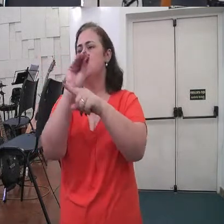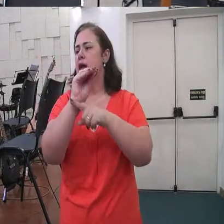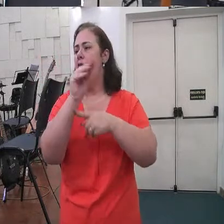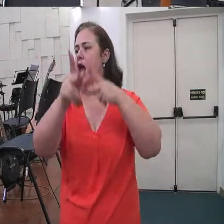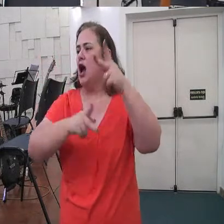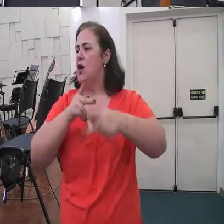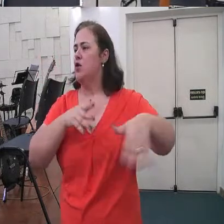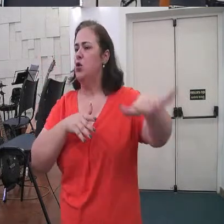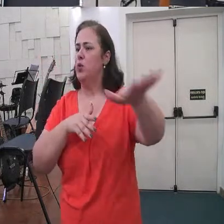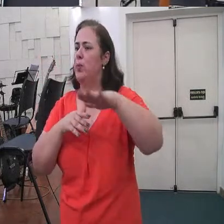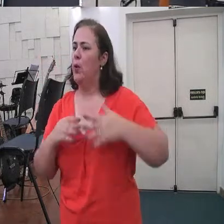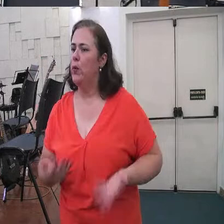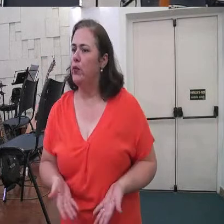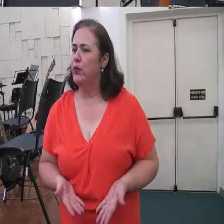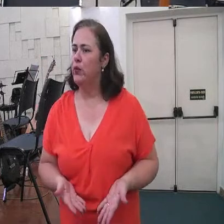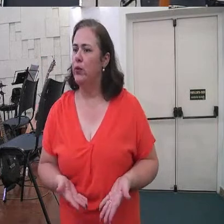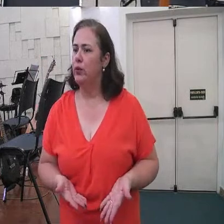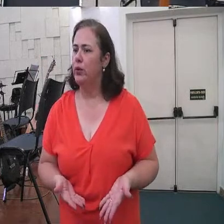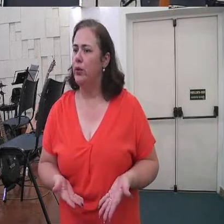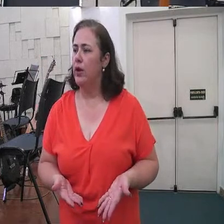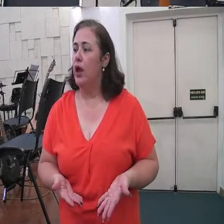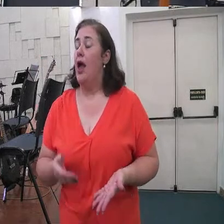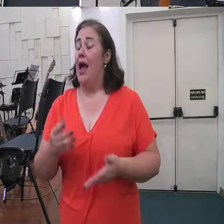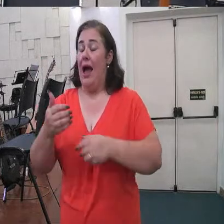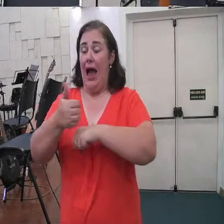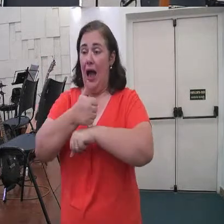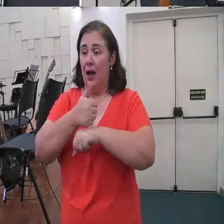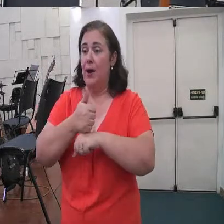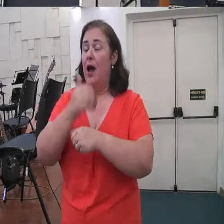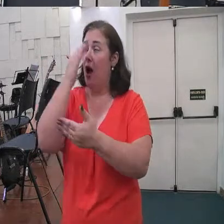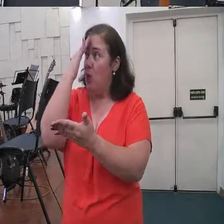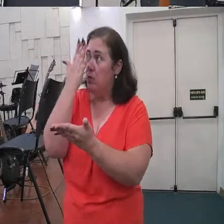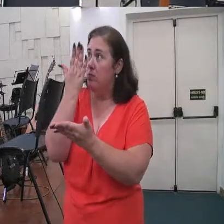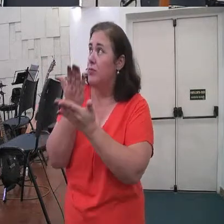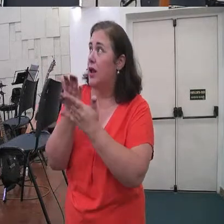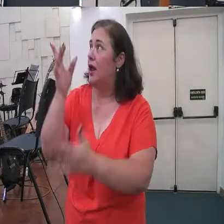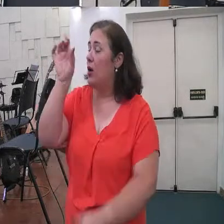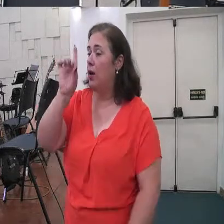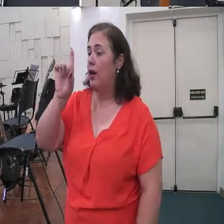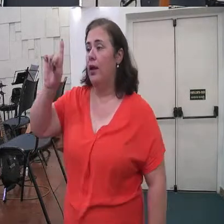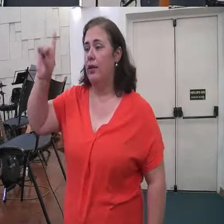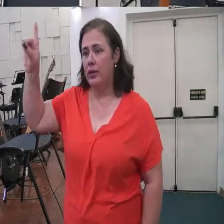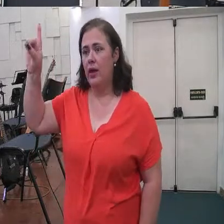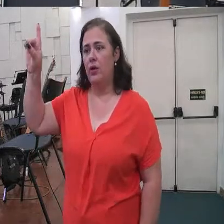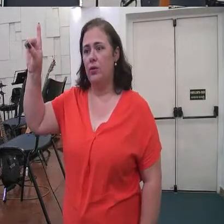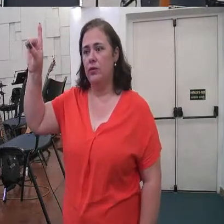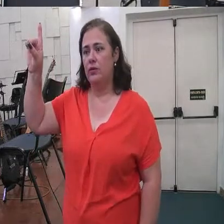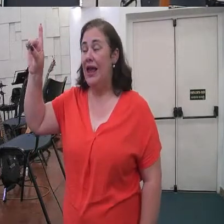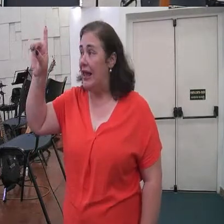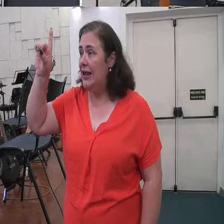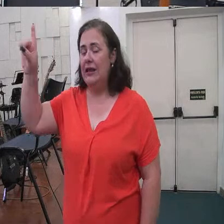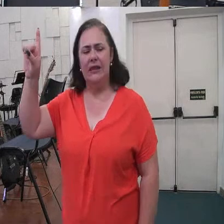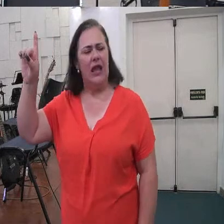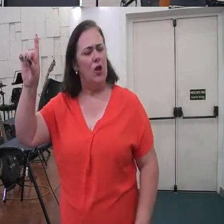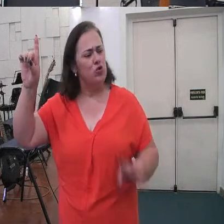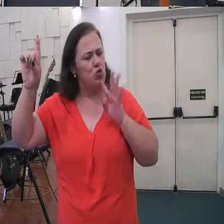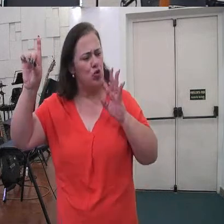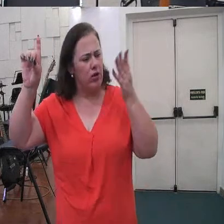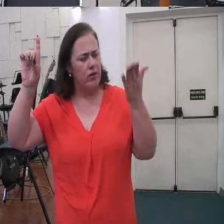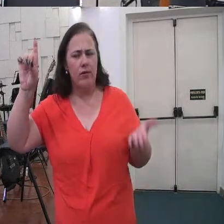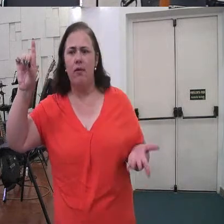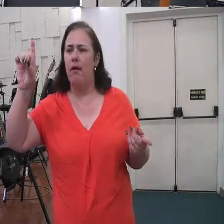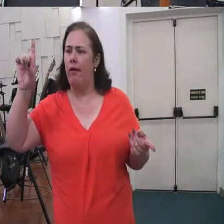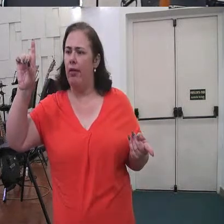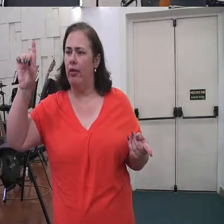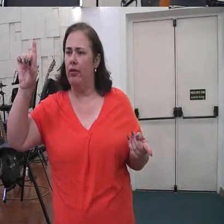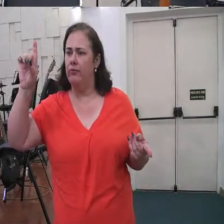a escritura, a qual diz: ora, Abraão creu em Deus, e isto lhe foi imputado para a justiça. E